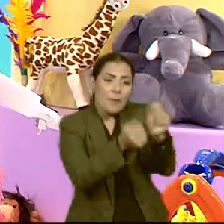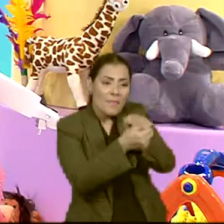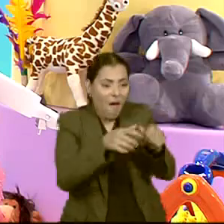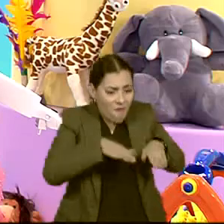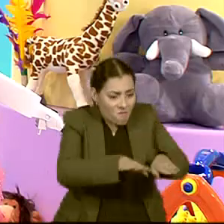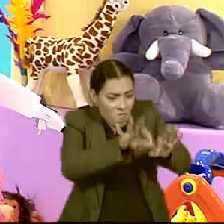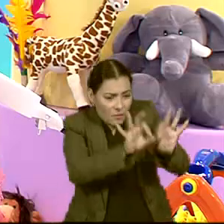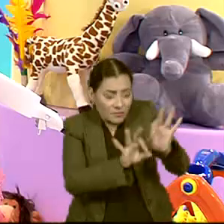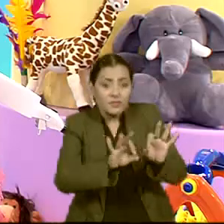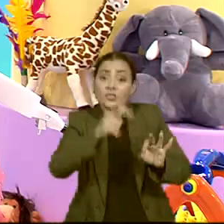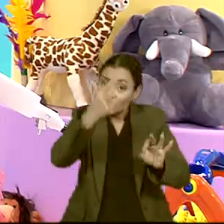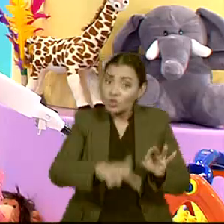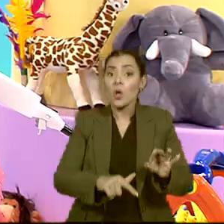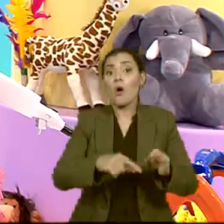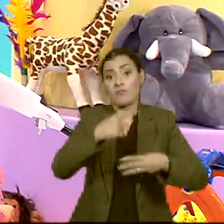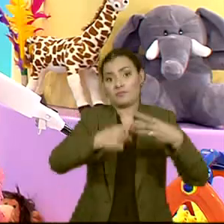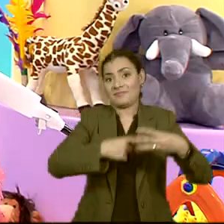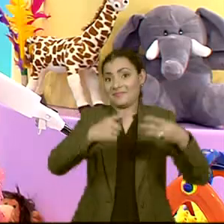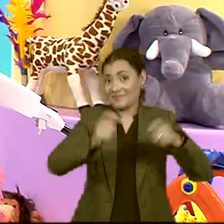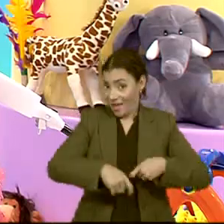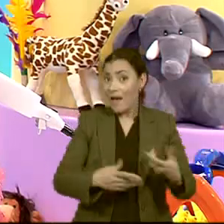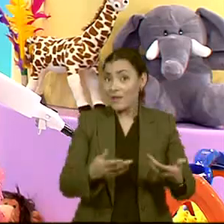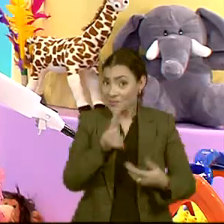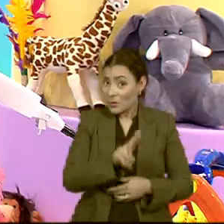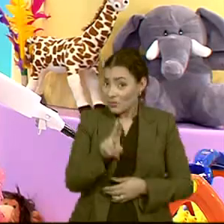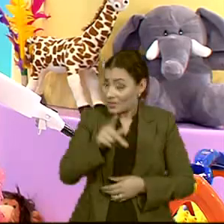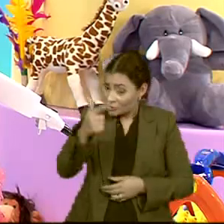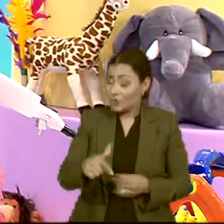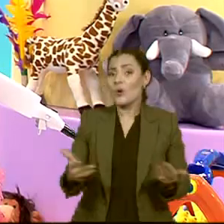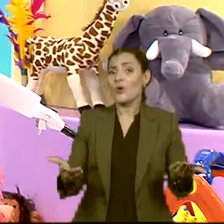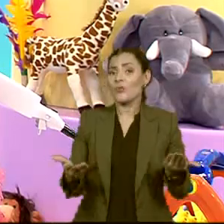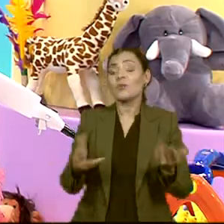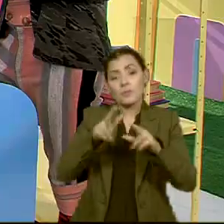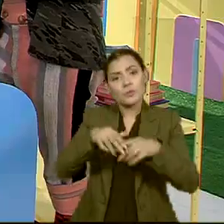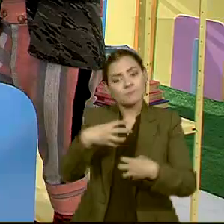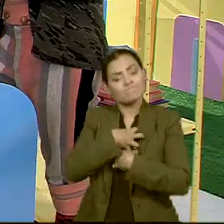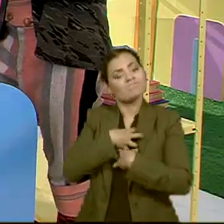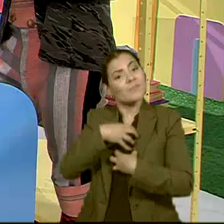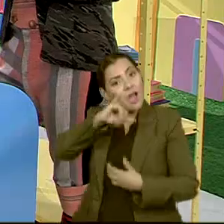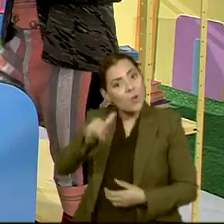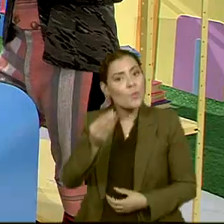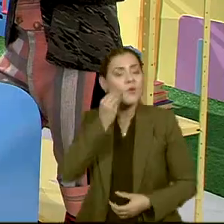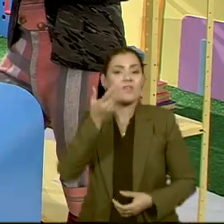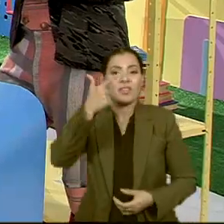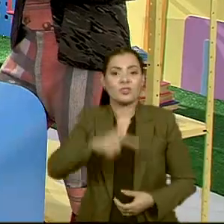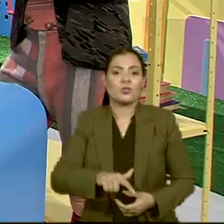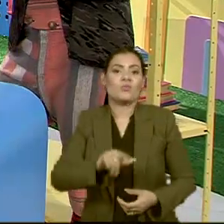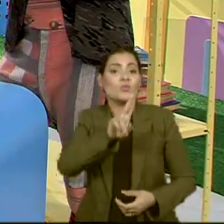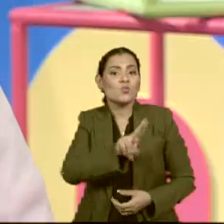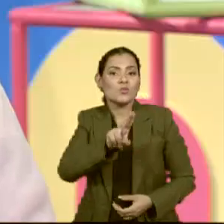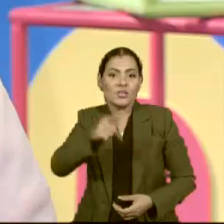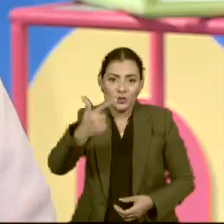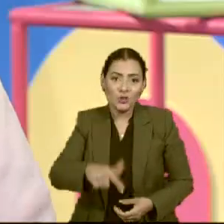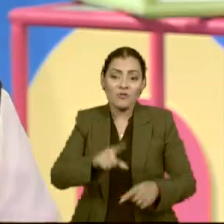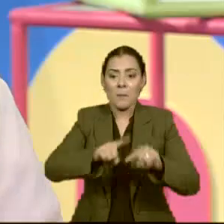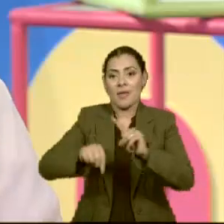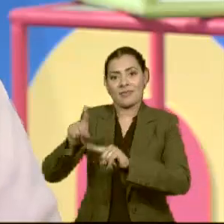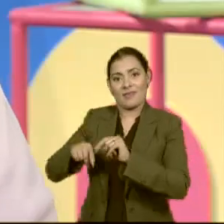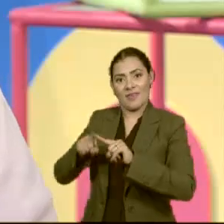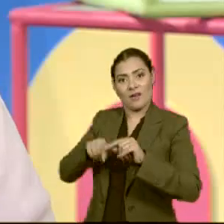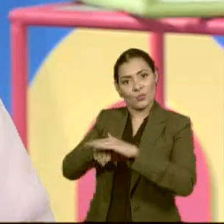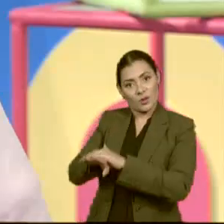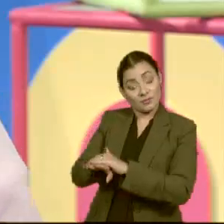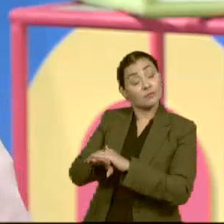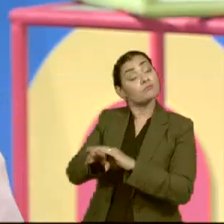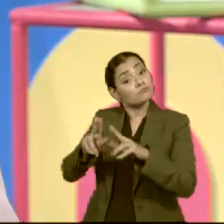dia essa coisa da reciclagem ficou forte nesse sentido de a gente reaproveitar os materiais, né?